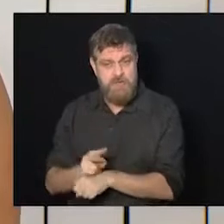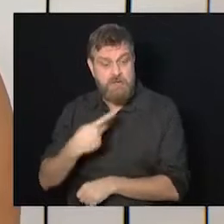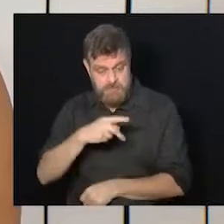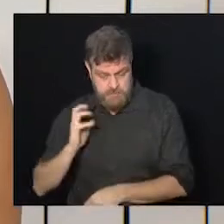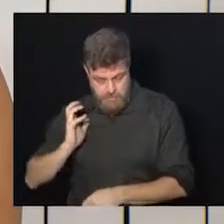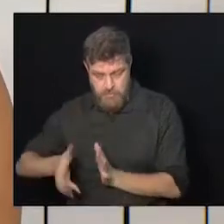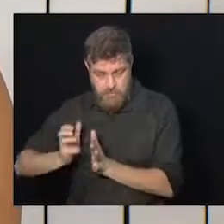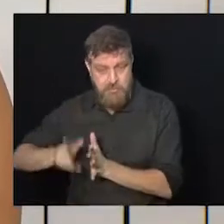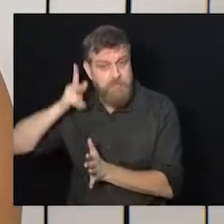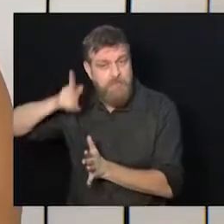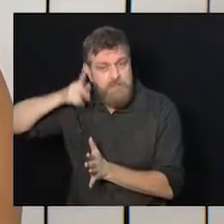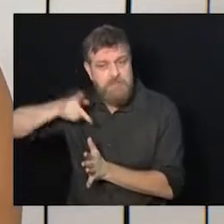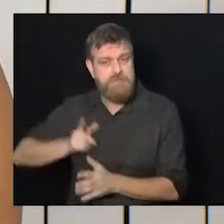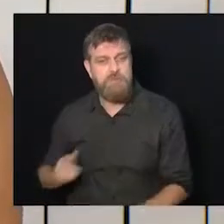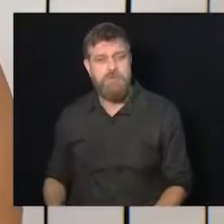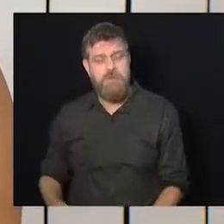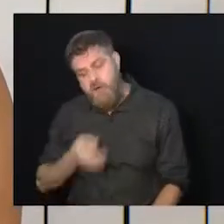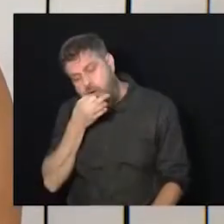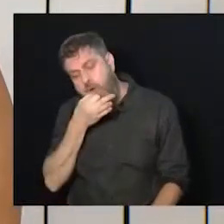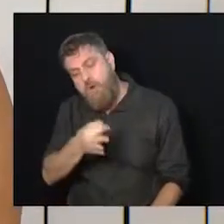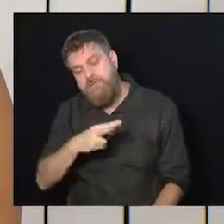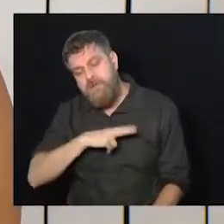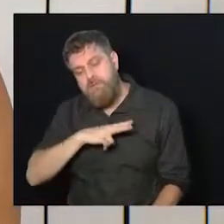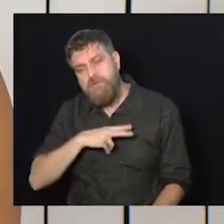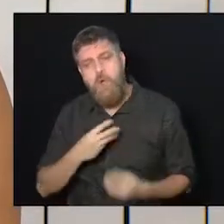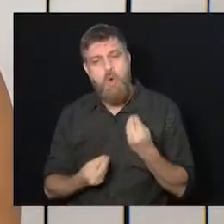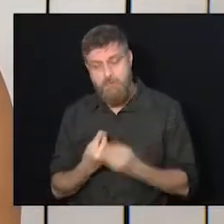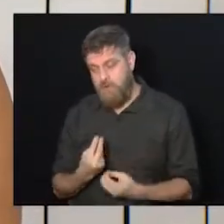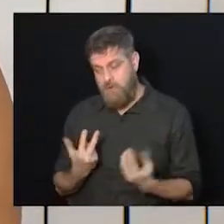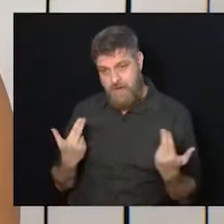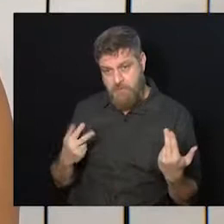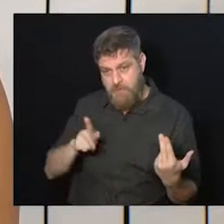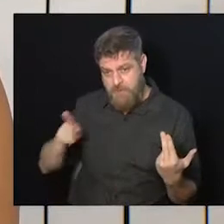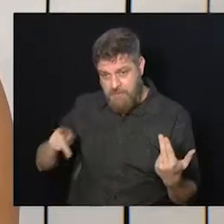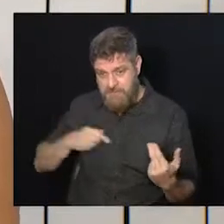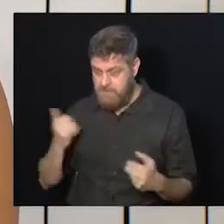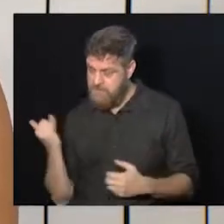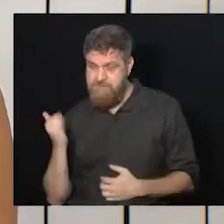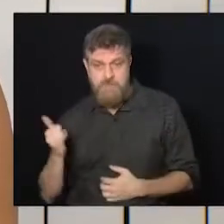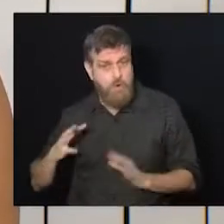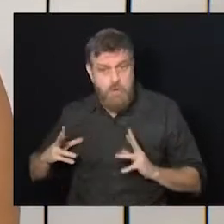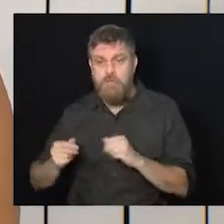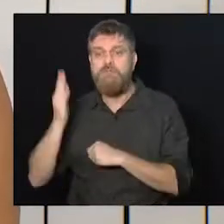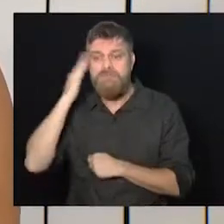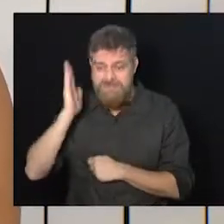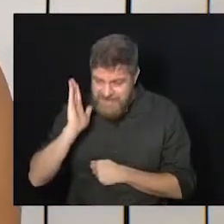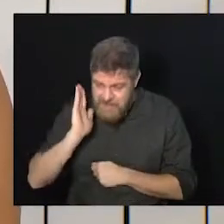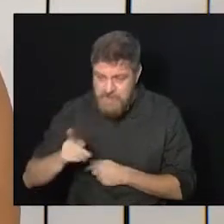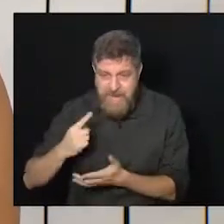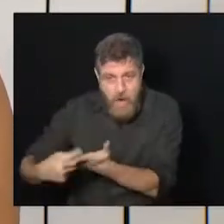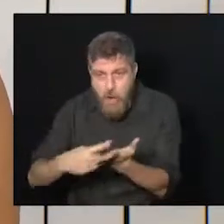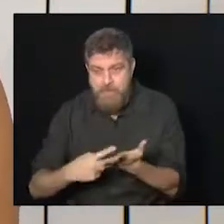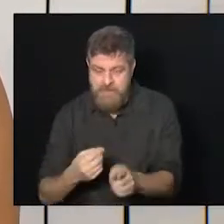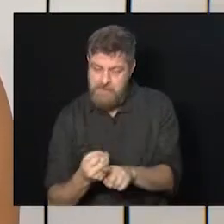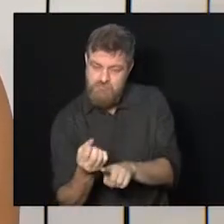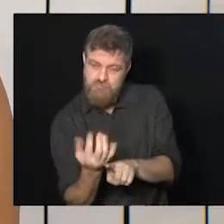analisa estritamente essa questão de que, como a professora disse, todo mundo sabia que ia ter o Dia do Fogo e todas